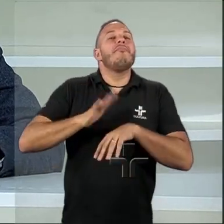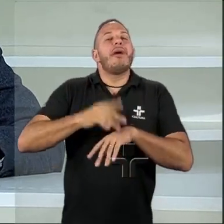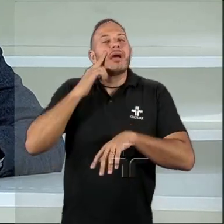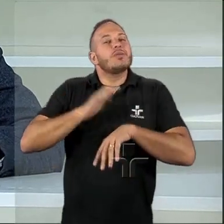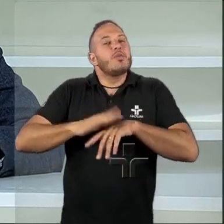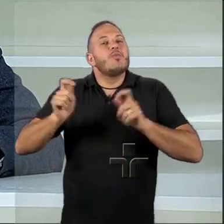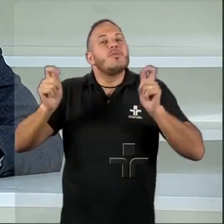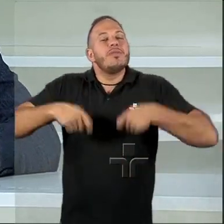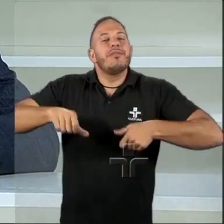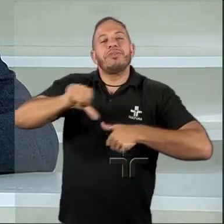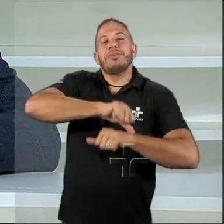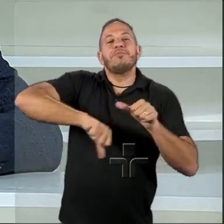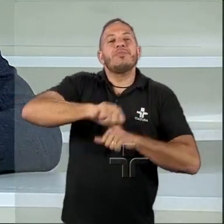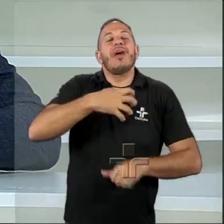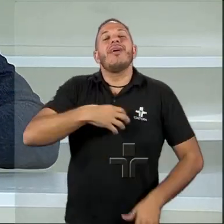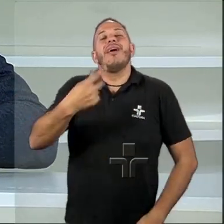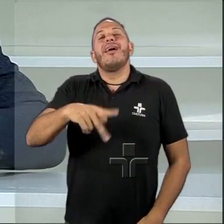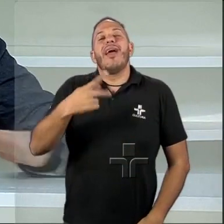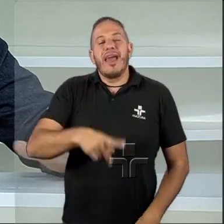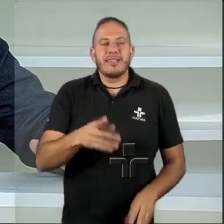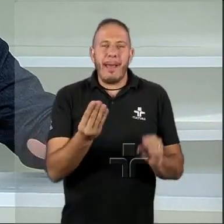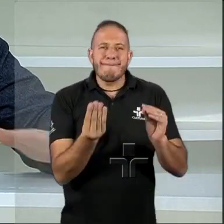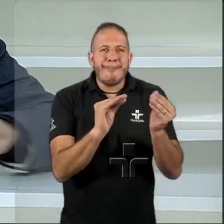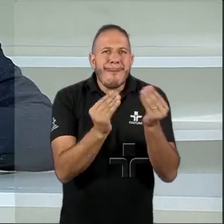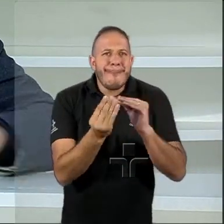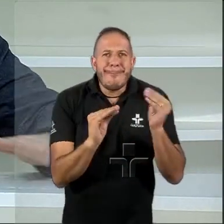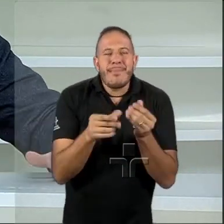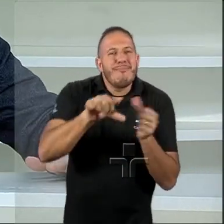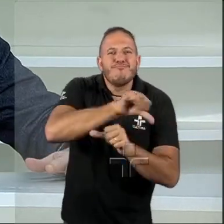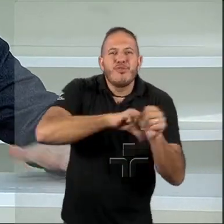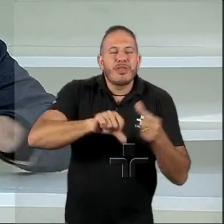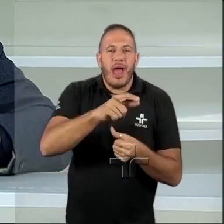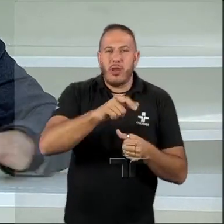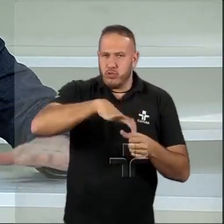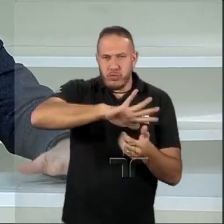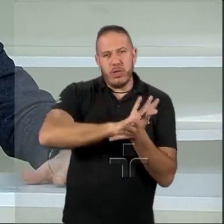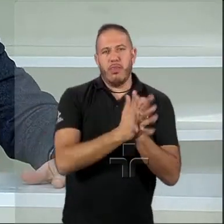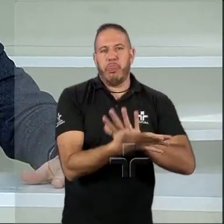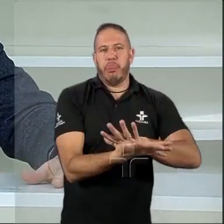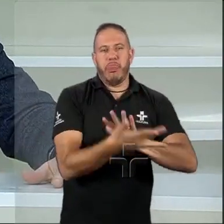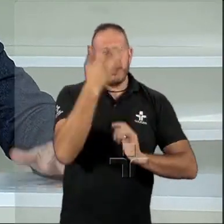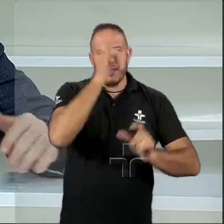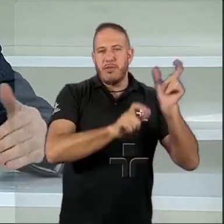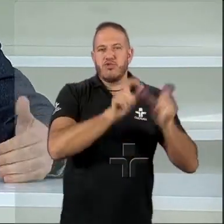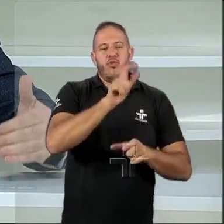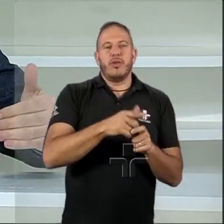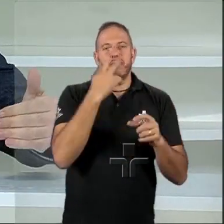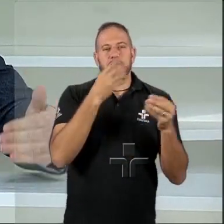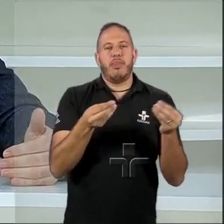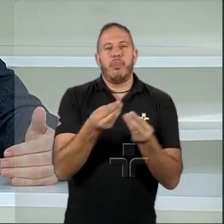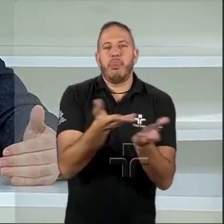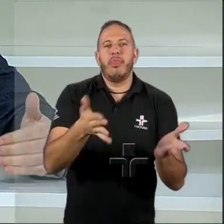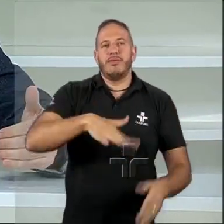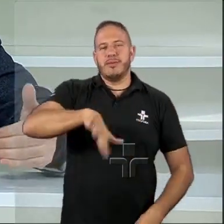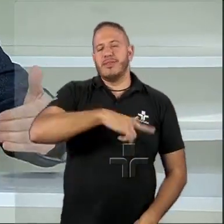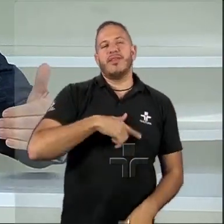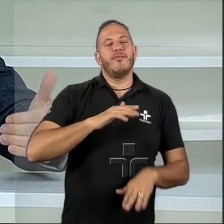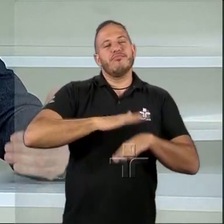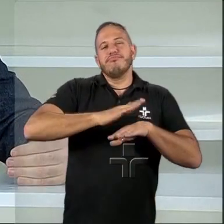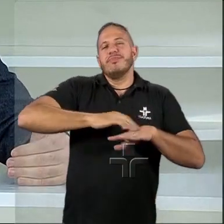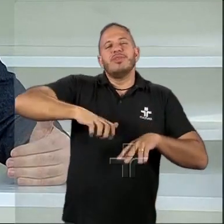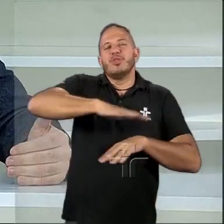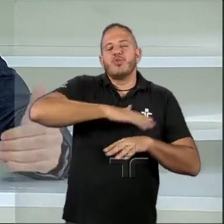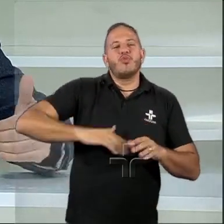de remontar essas peças todas quebradas que o eleitorado entregou em termos de Câmara, em termos